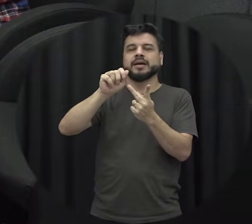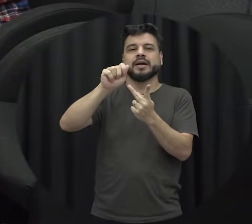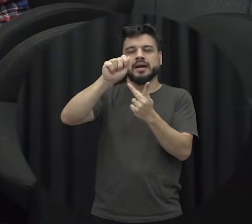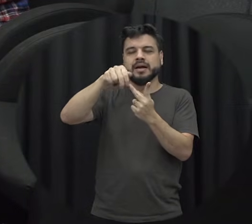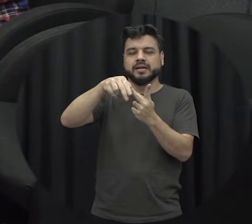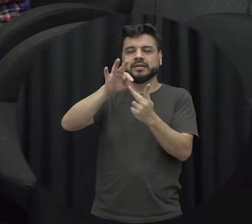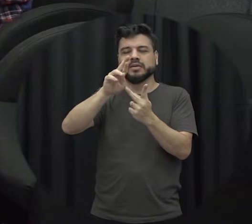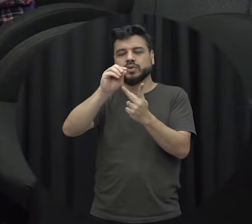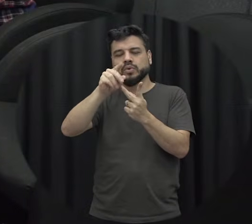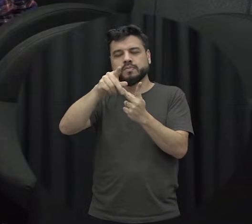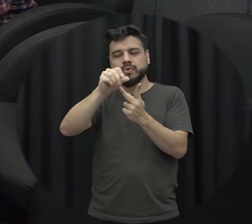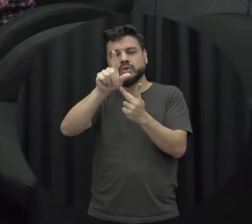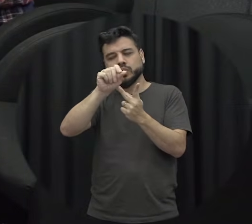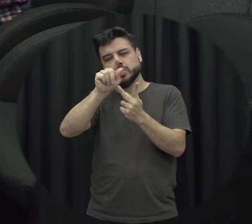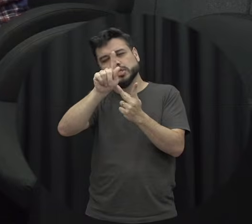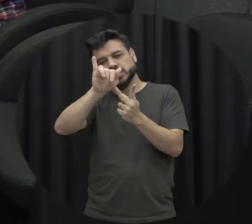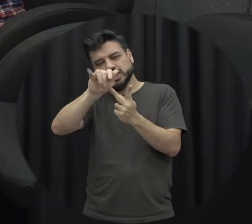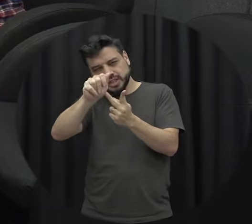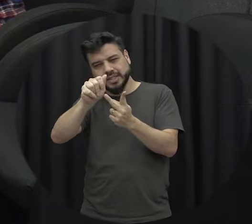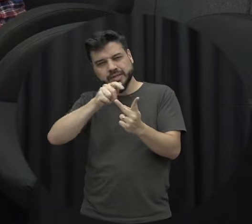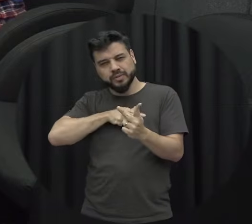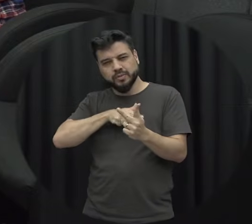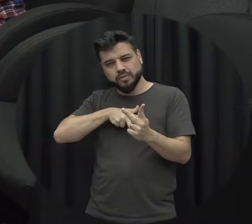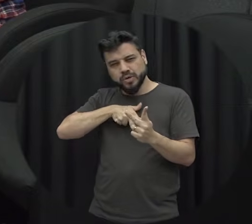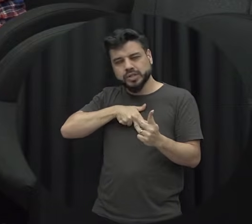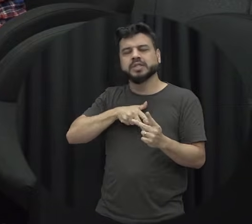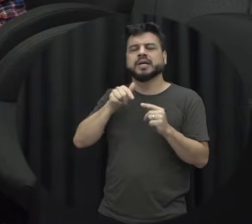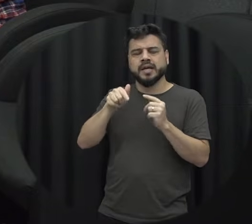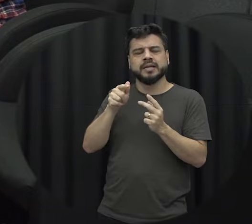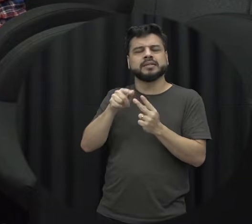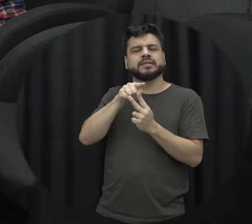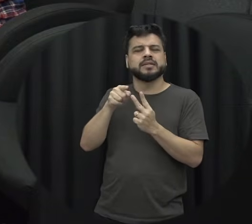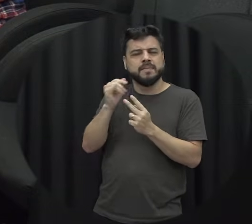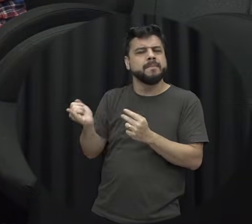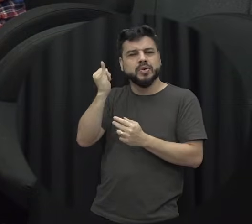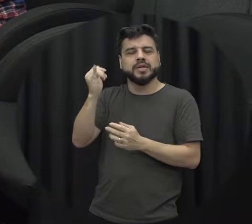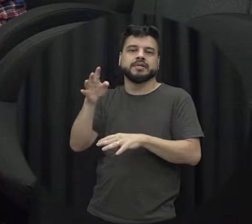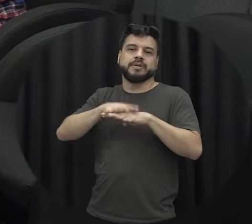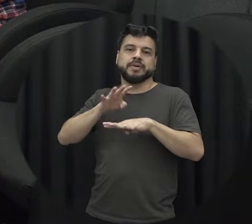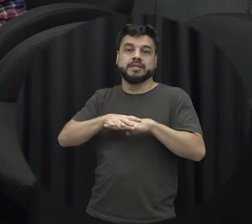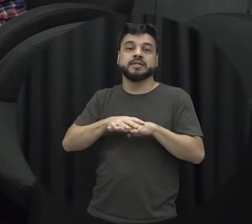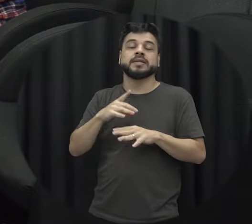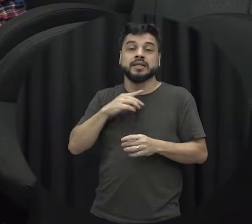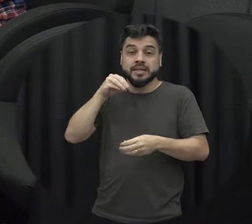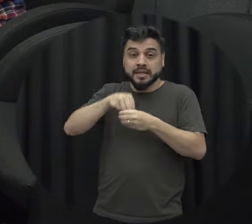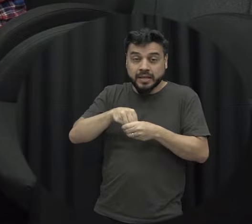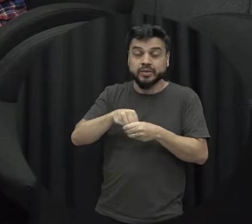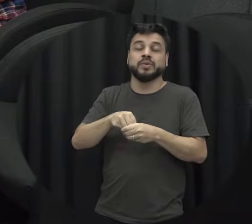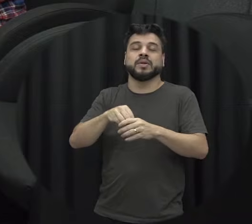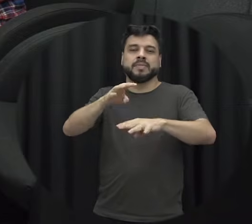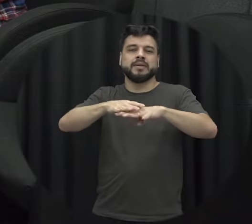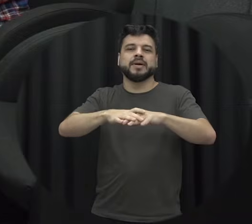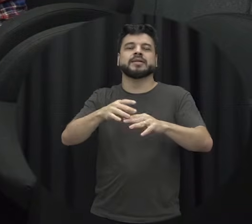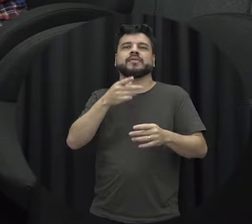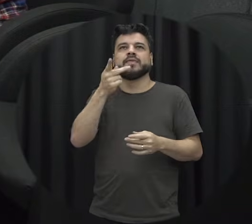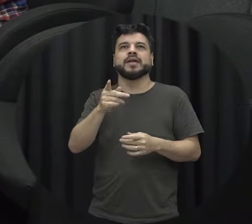dentro da área, né, de história da matemática tem aquilo que a gente chama de etnomatemática, né?